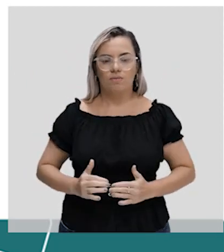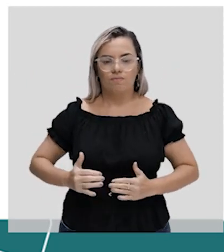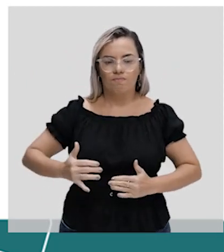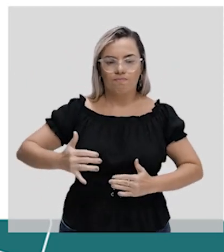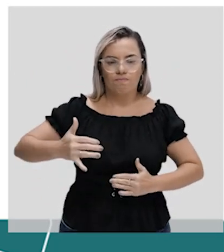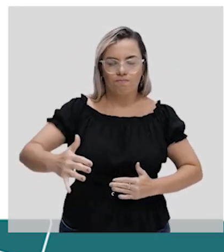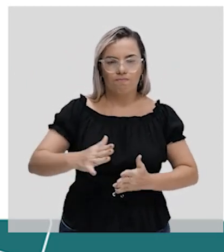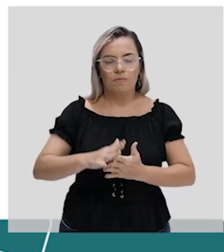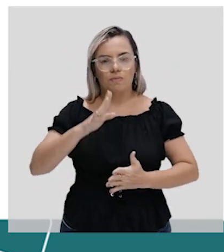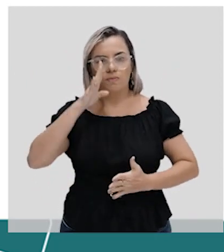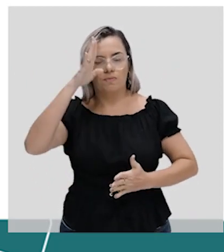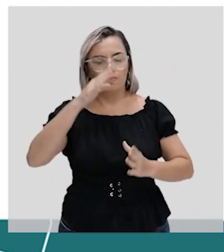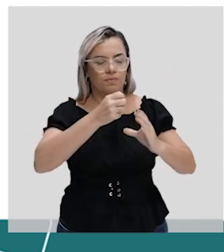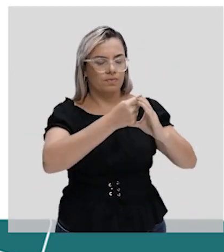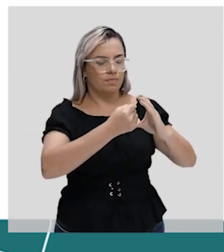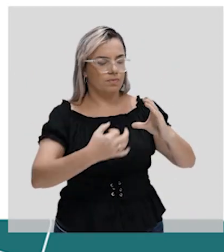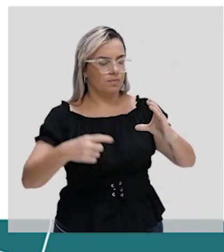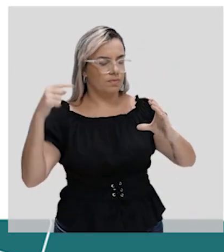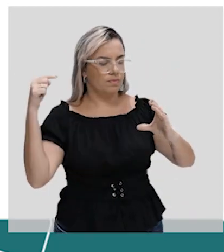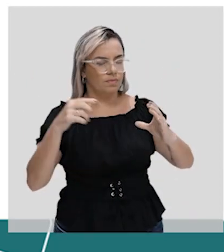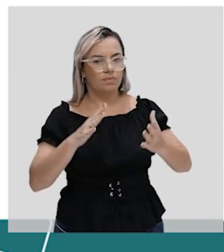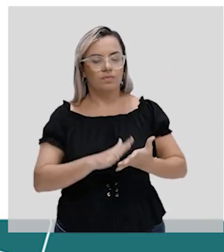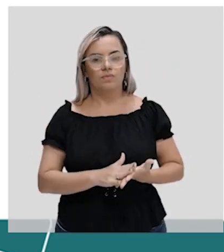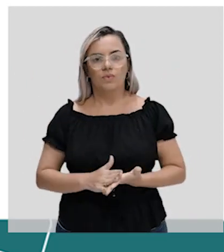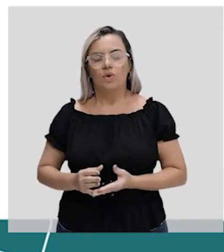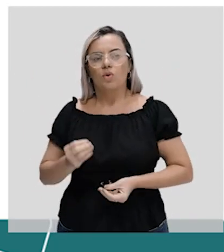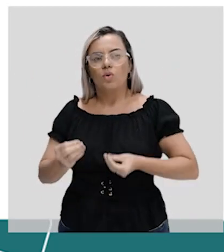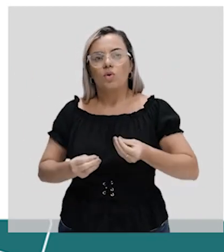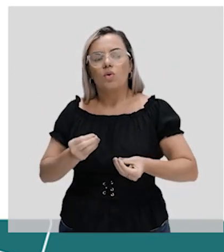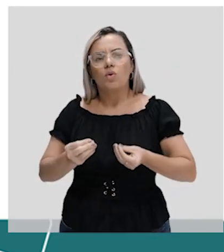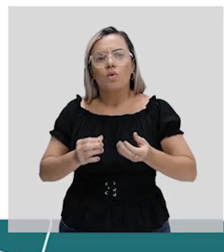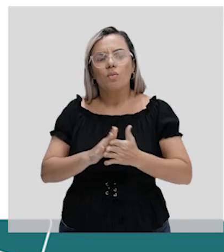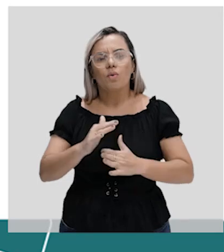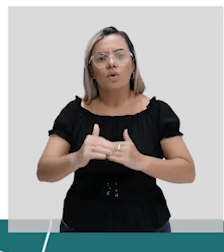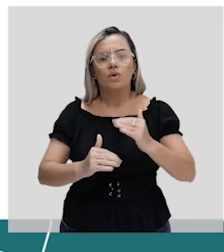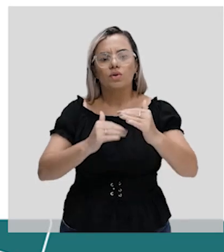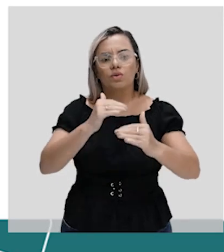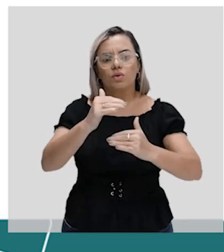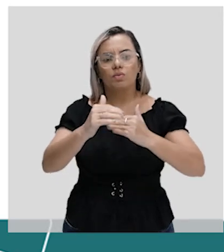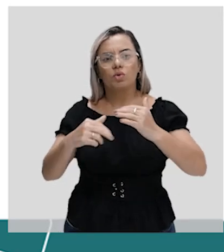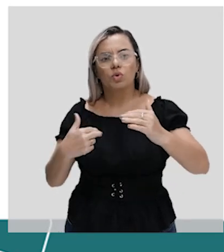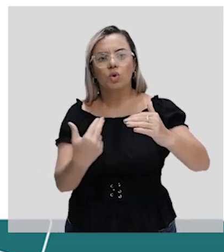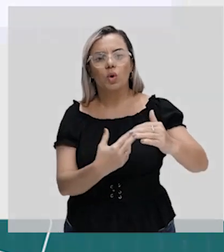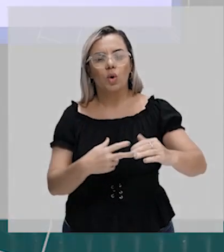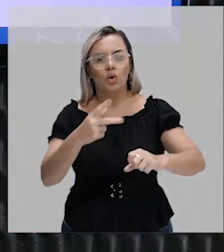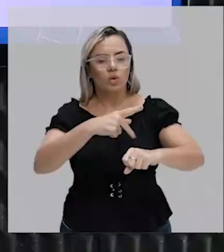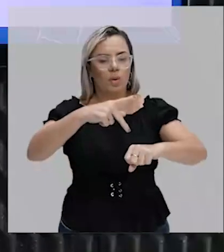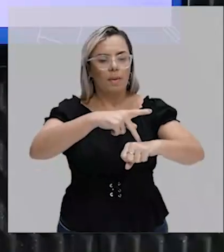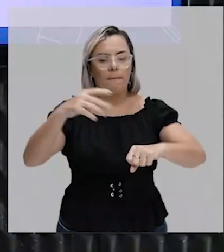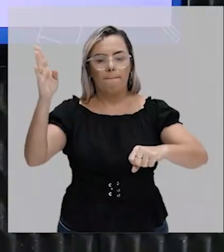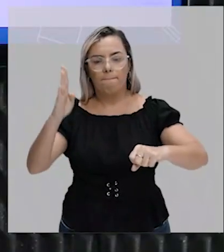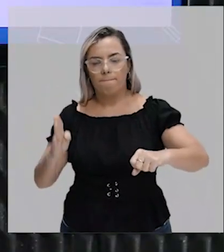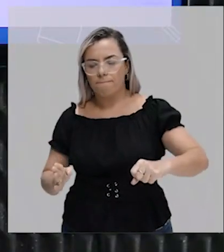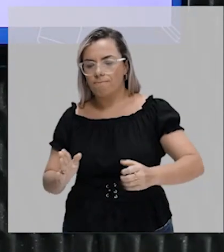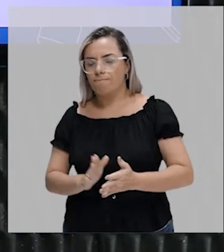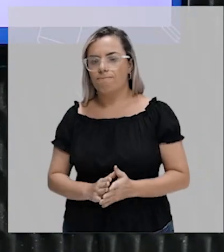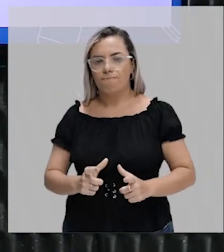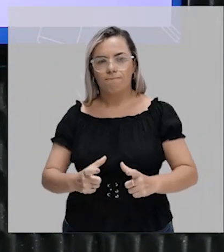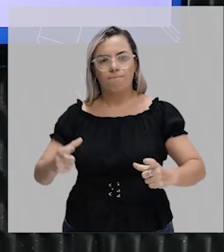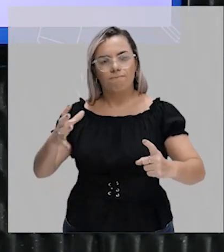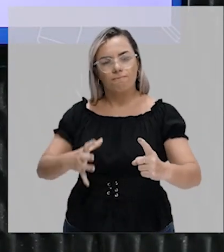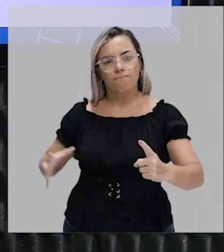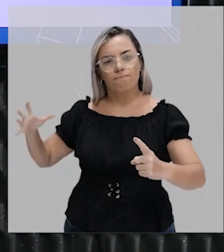principais características, tá certo? Como ele se desenvolveu no nosso país, e olha, ele vai ter uma grande influência na